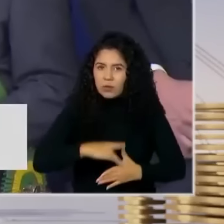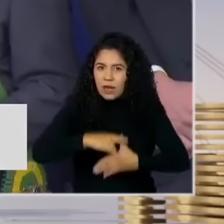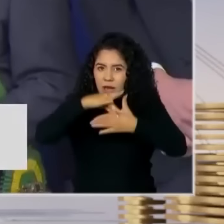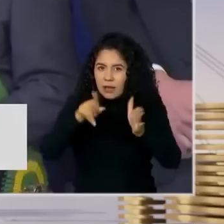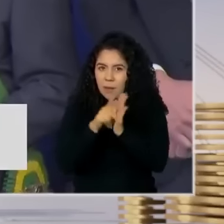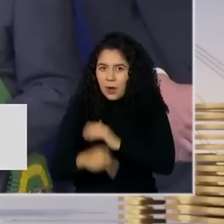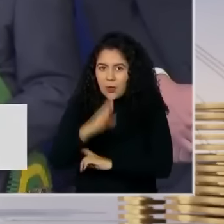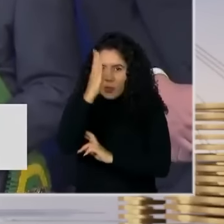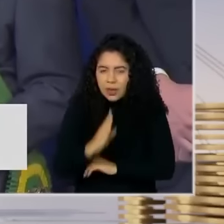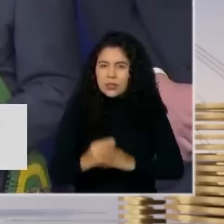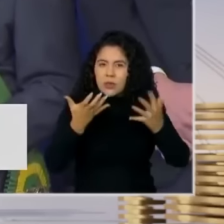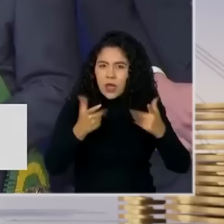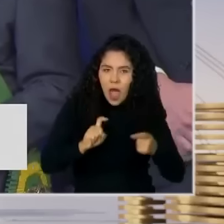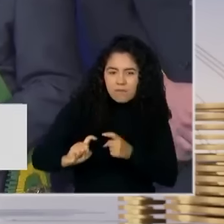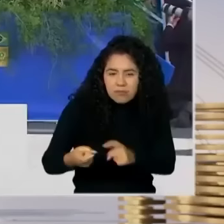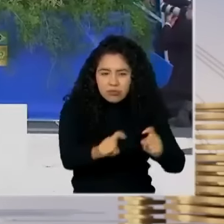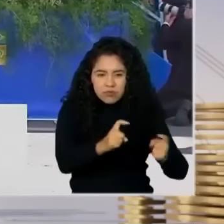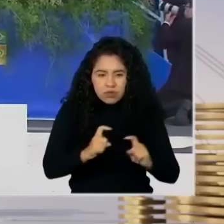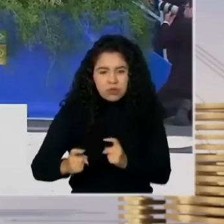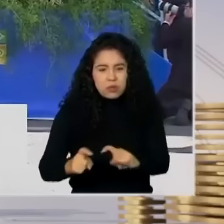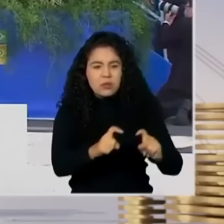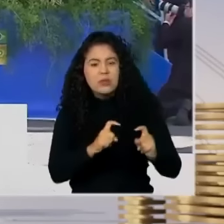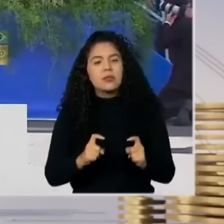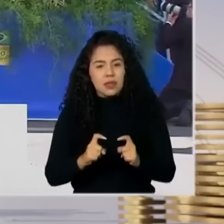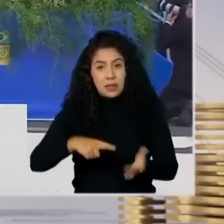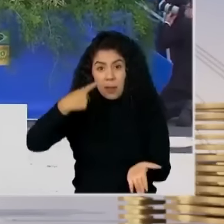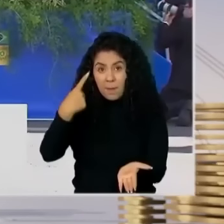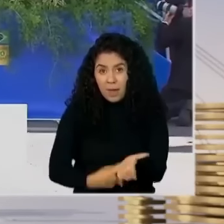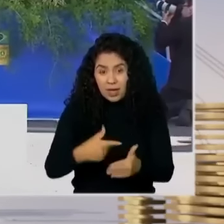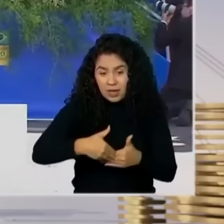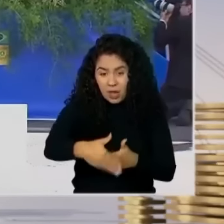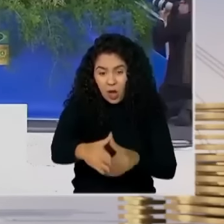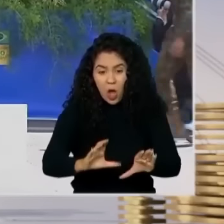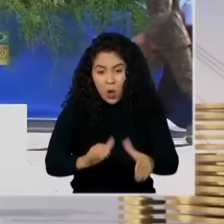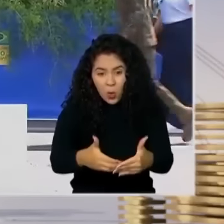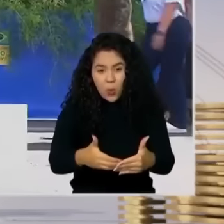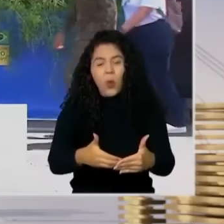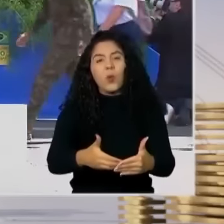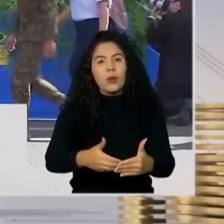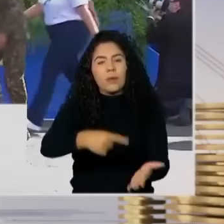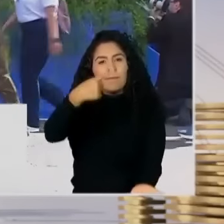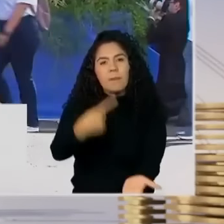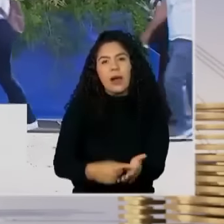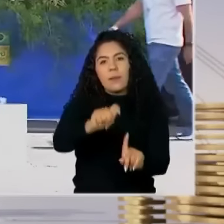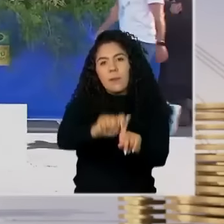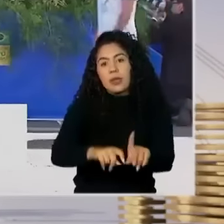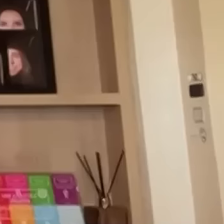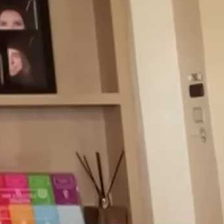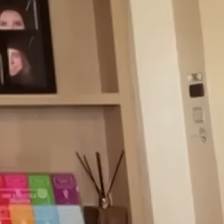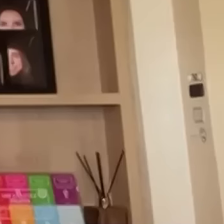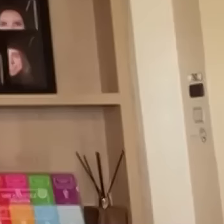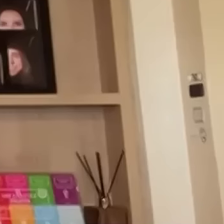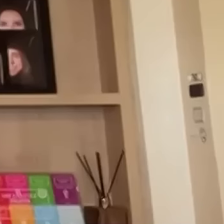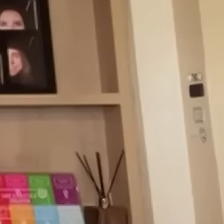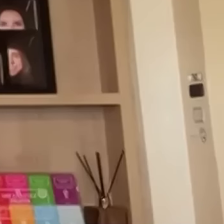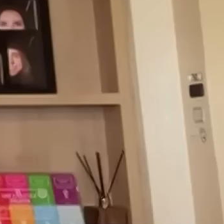faz parte do jogo democrático. Existe aí uma preocupação evidente do direito encontrar um ponto de